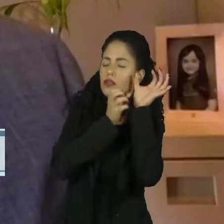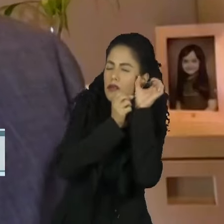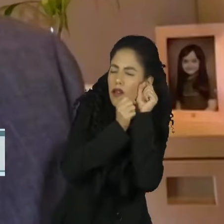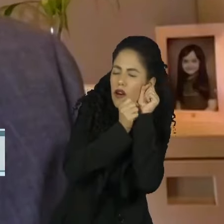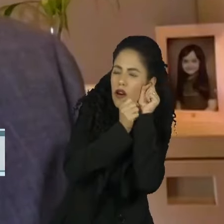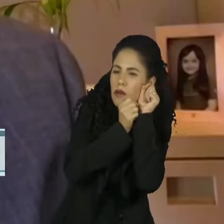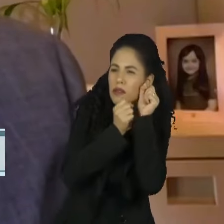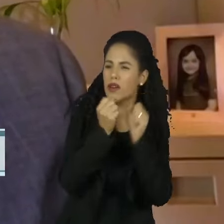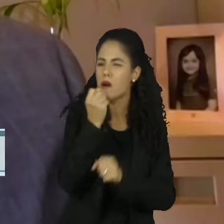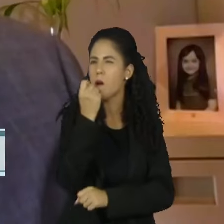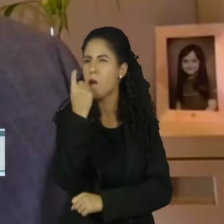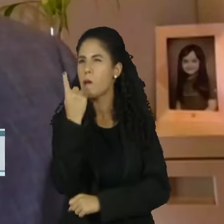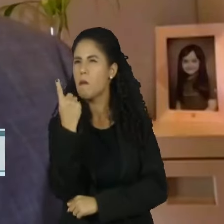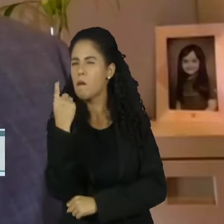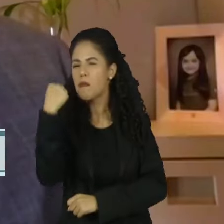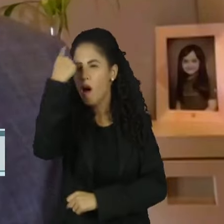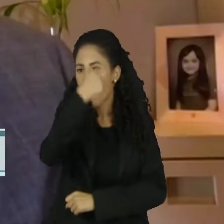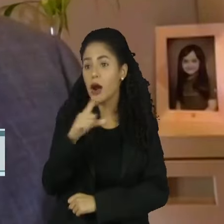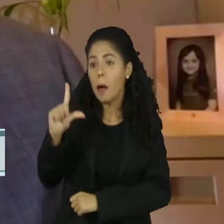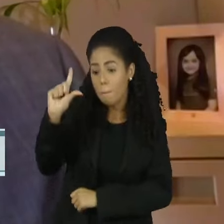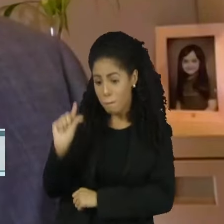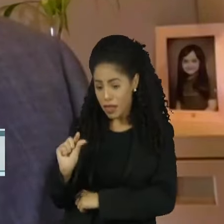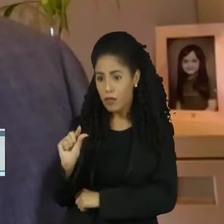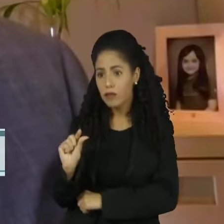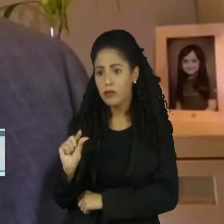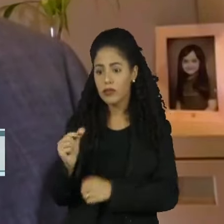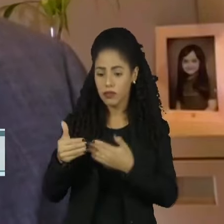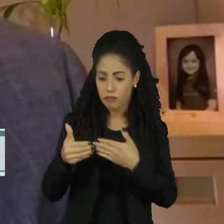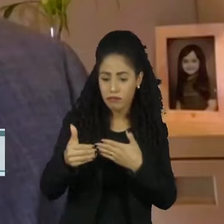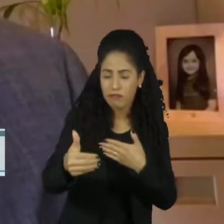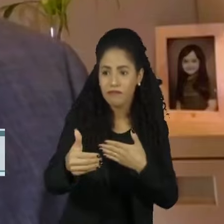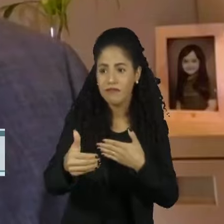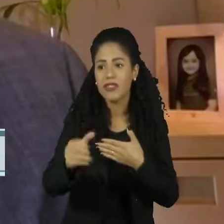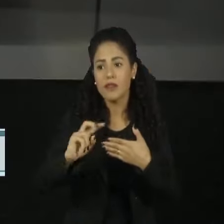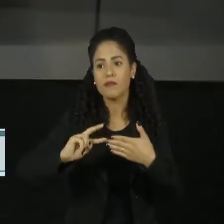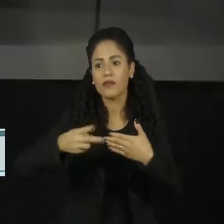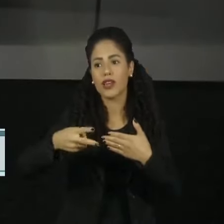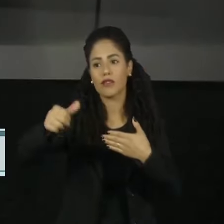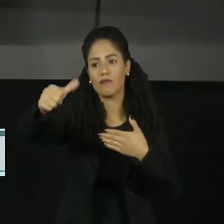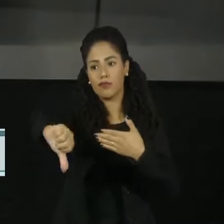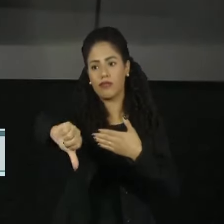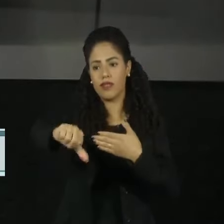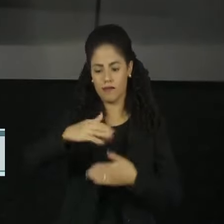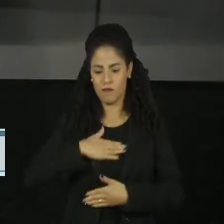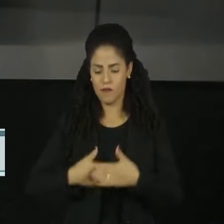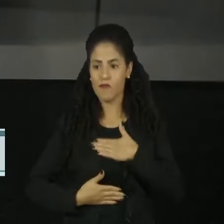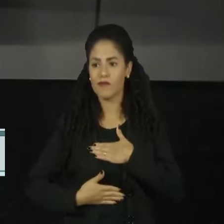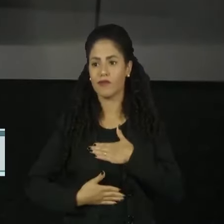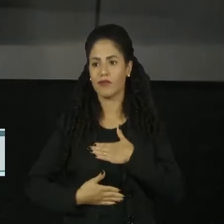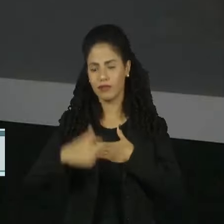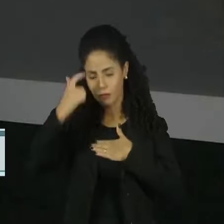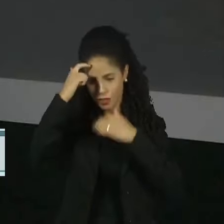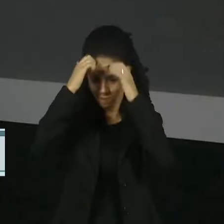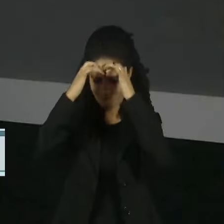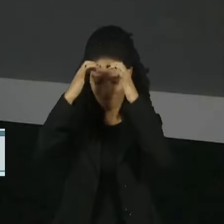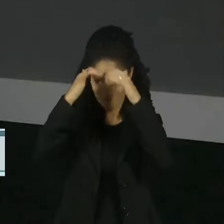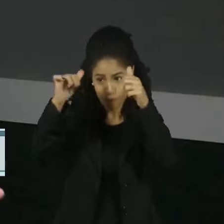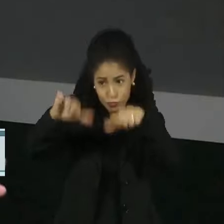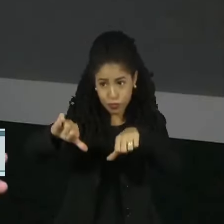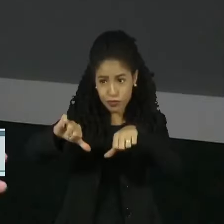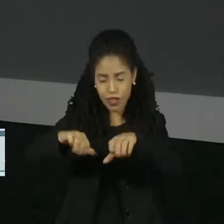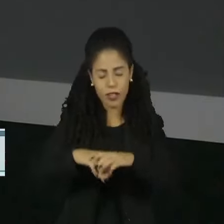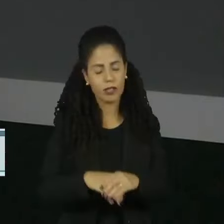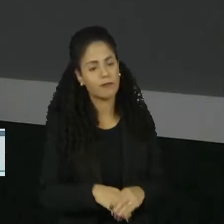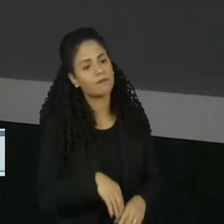hora menos por dia, isso em alguns anos vai ter uma consequência bastante intensa para o seu corpo, para o seu cérebro. Doutor Fábio, uma